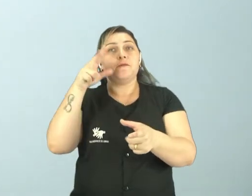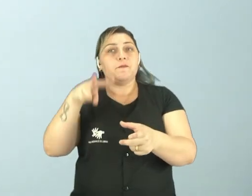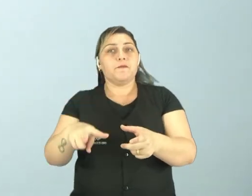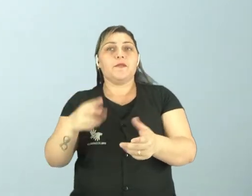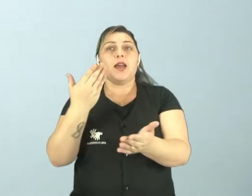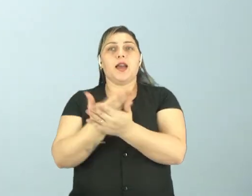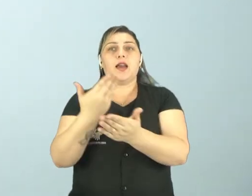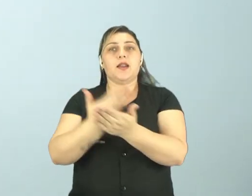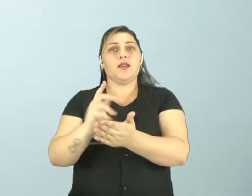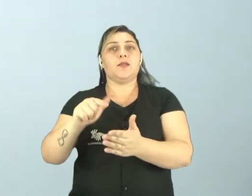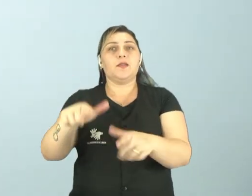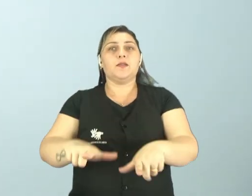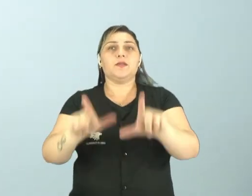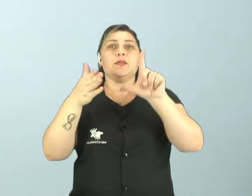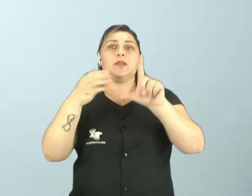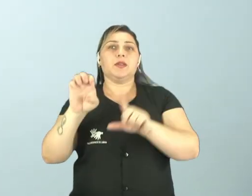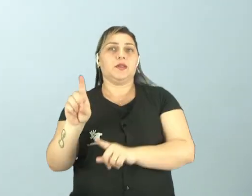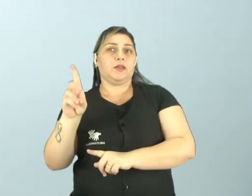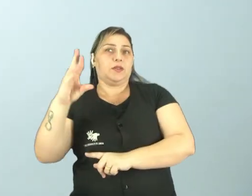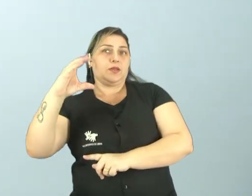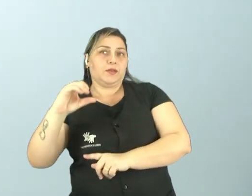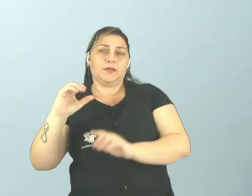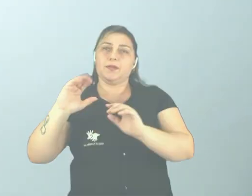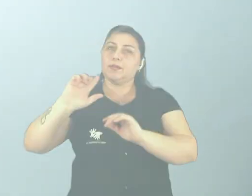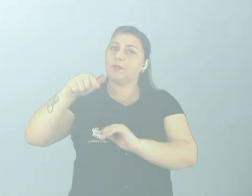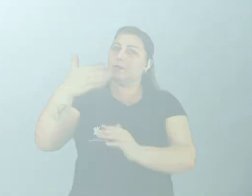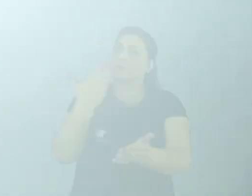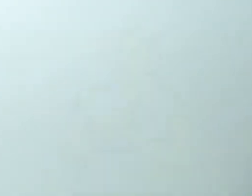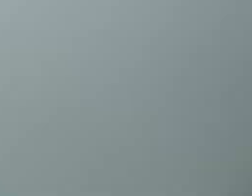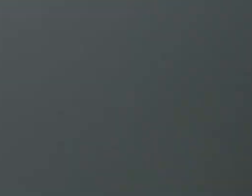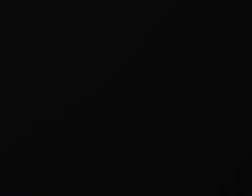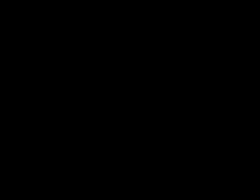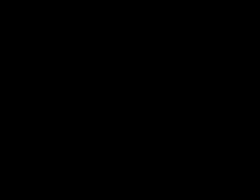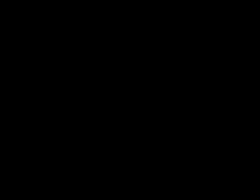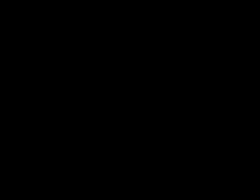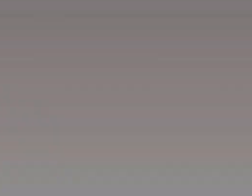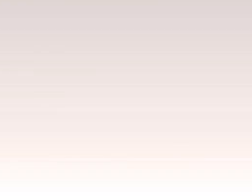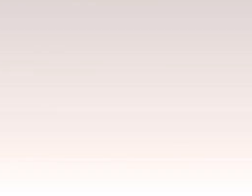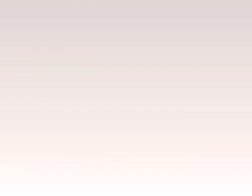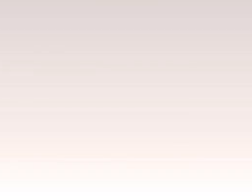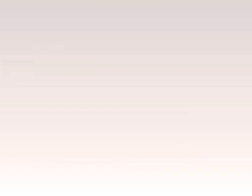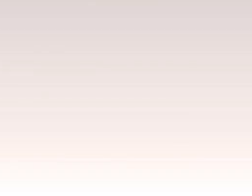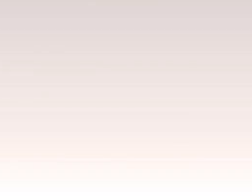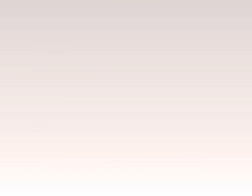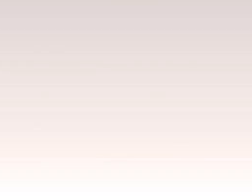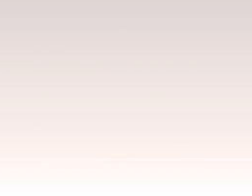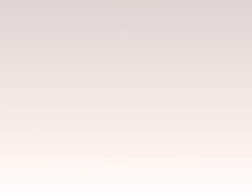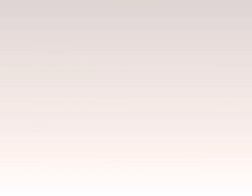novamente ou as outras, você visita a plataforma Eduque. Até a próxima aula.